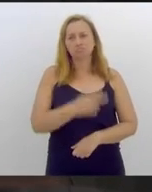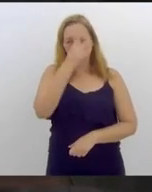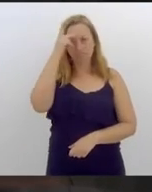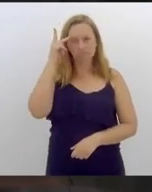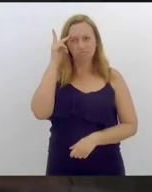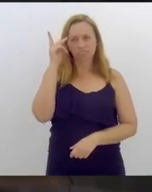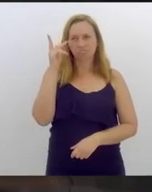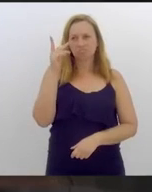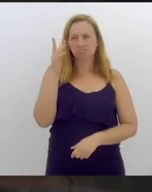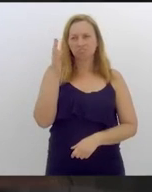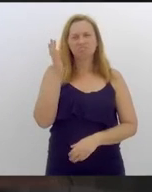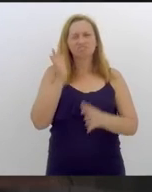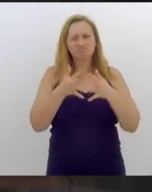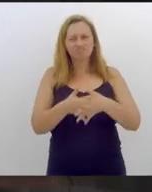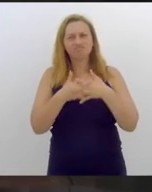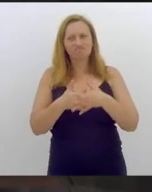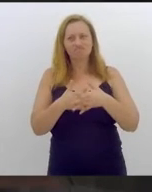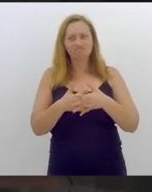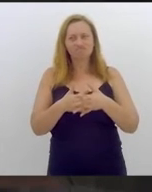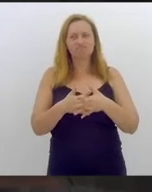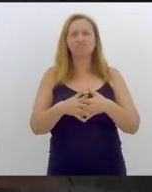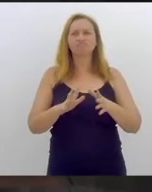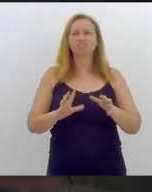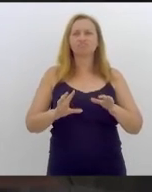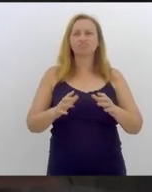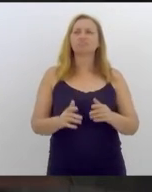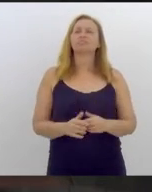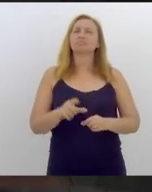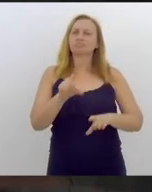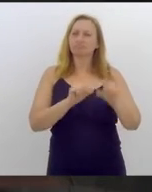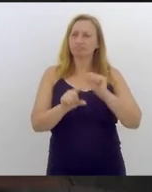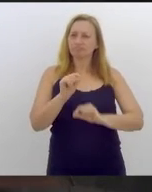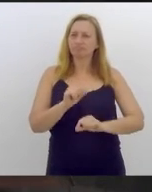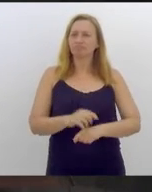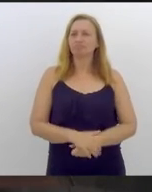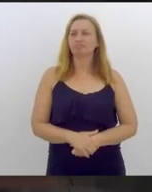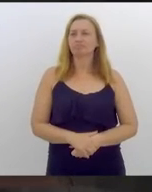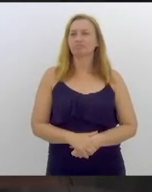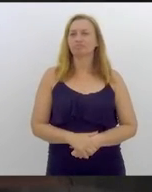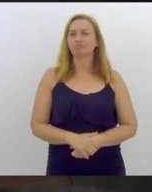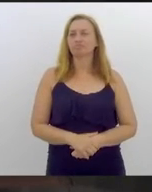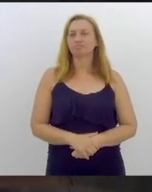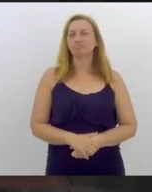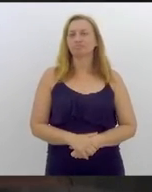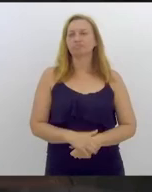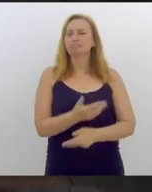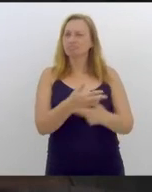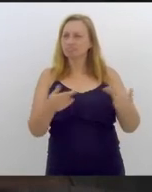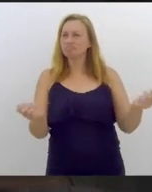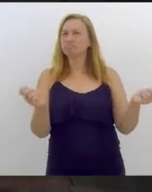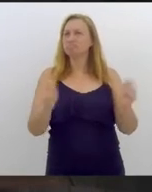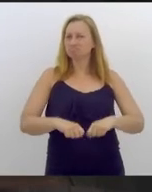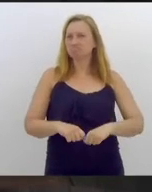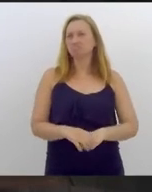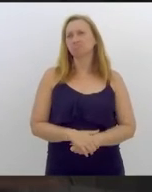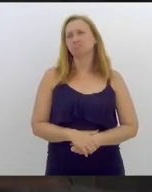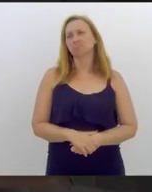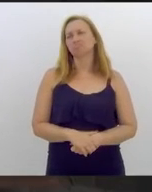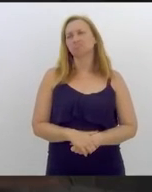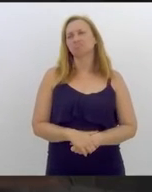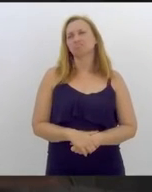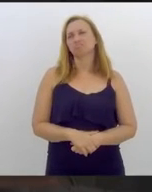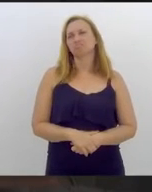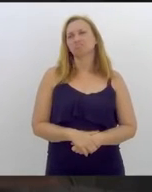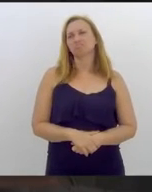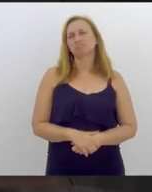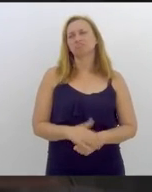indeciso um parâmetro mais preciso para sua escolha entre as inúmeras possibilidades dessa